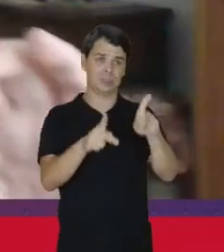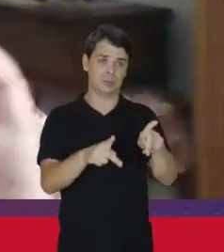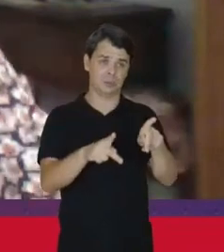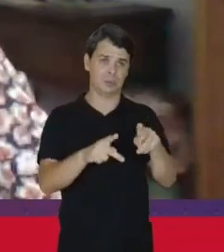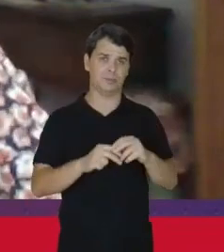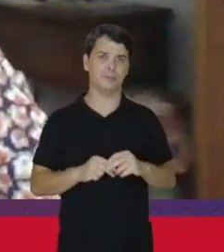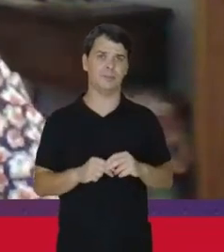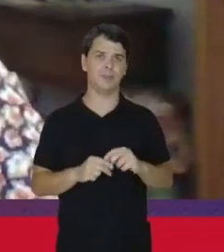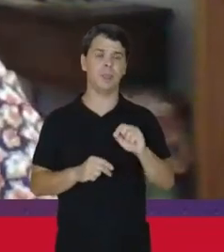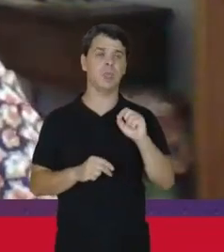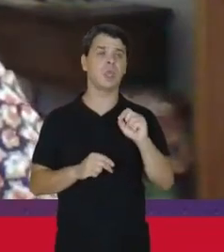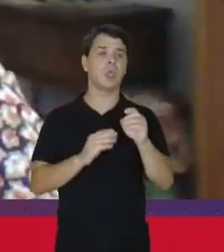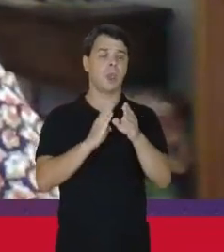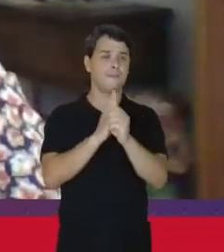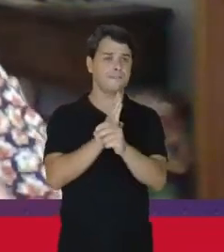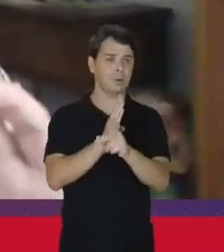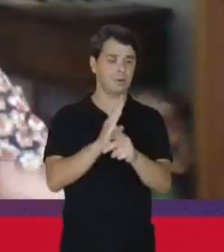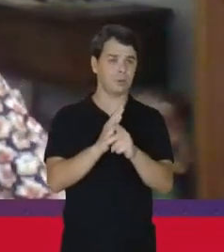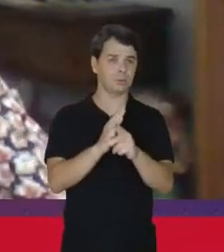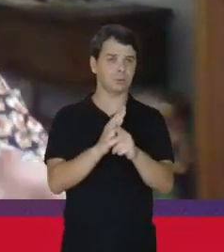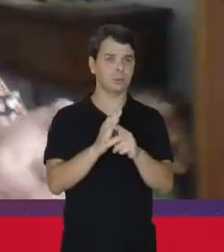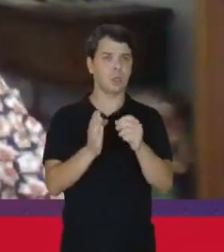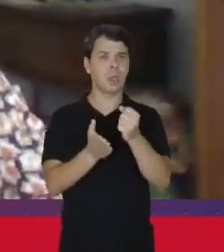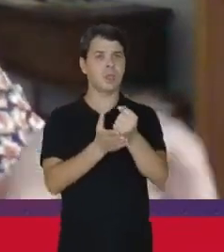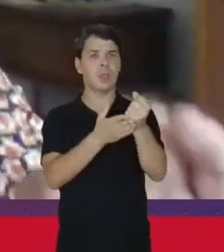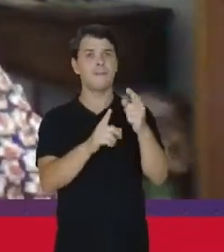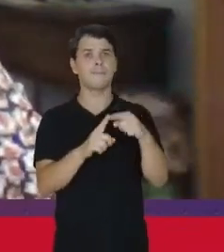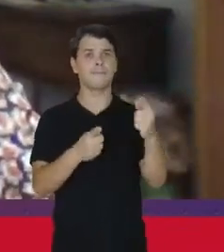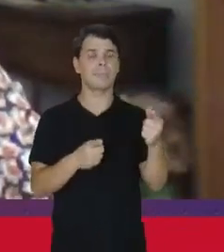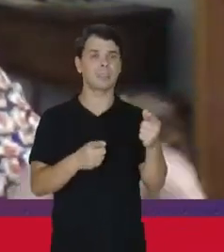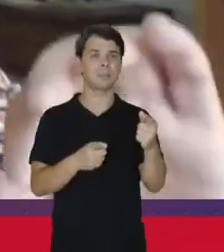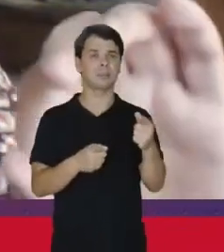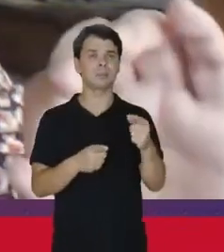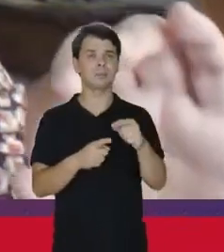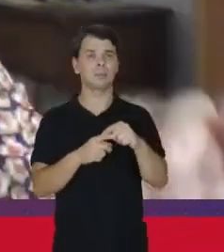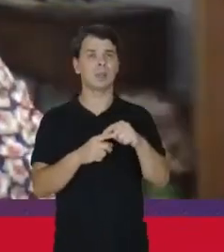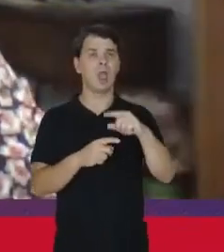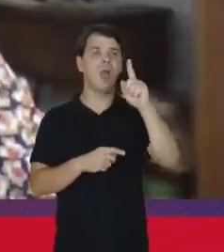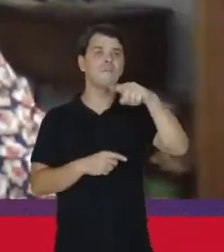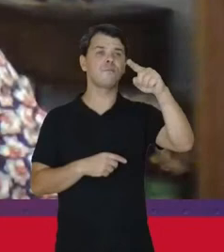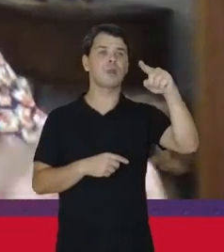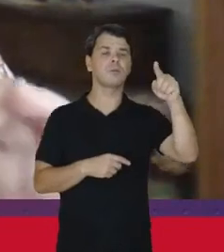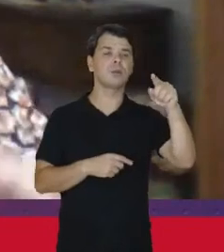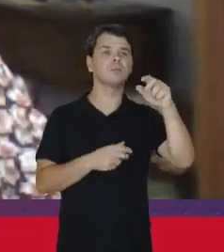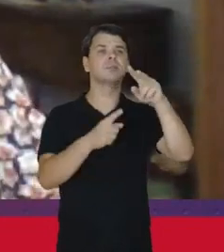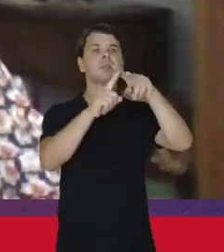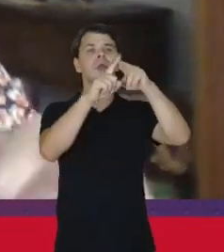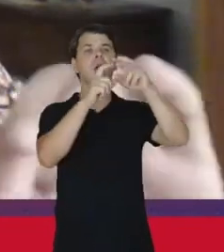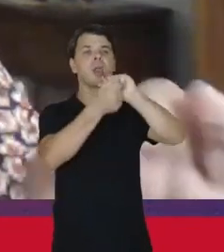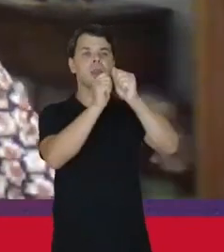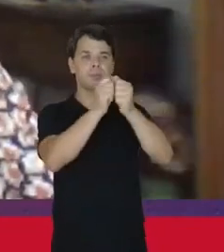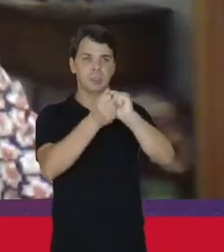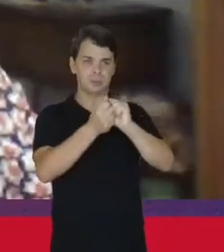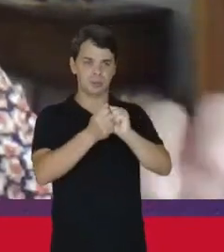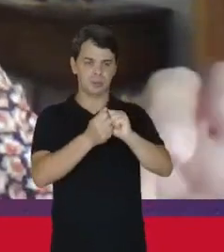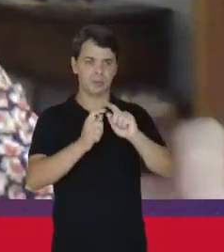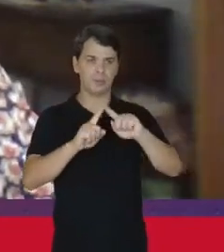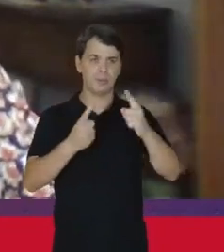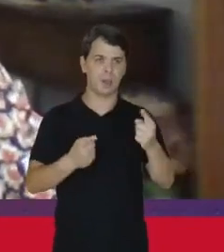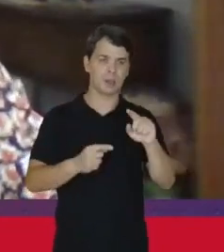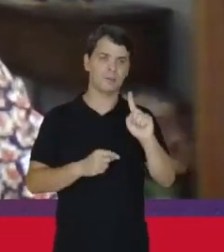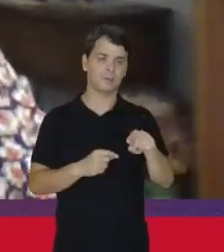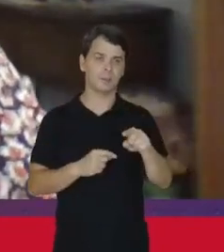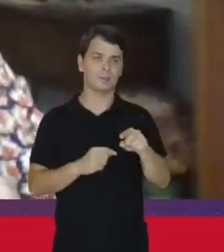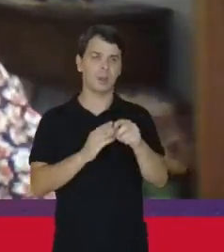aposentadoria. E o tempo de contribuição passou a ser uma variável de ajuste para a definição